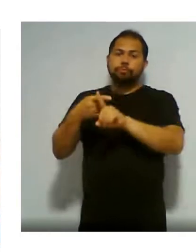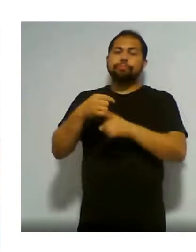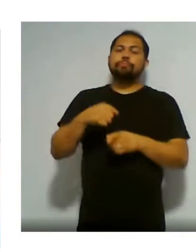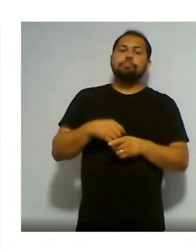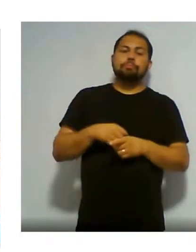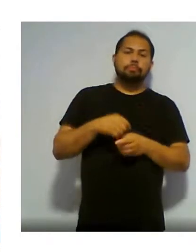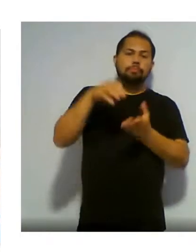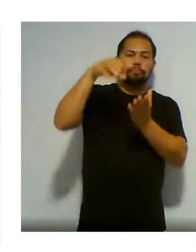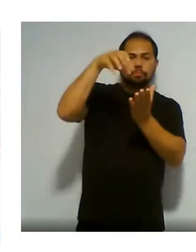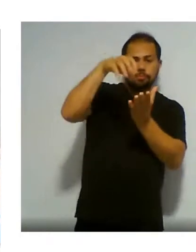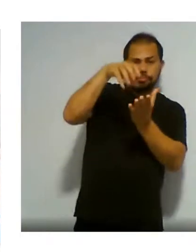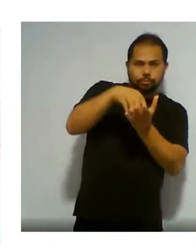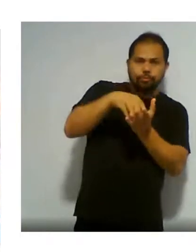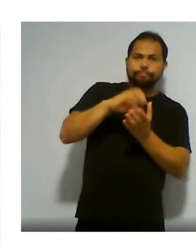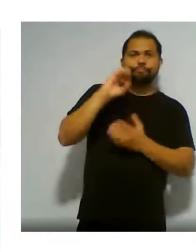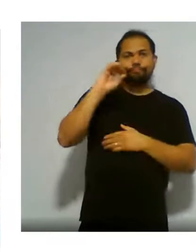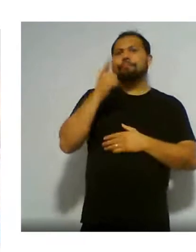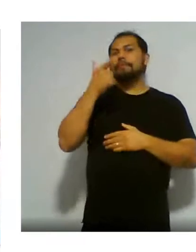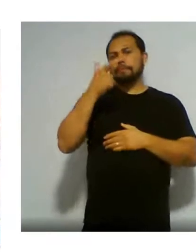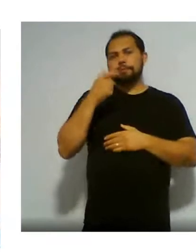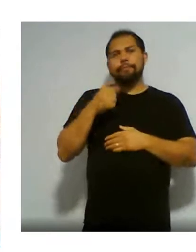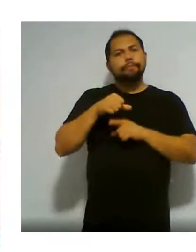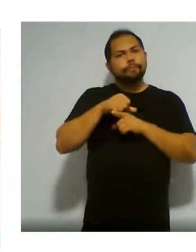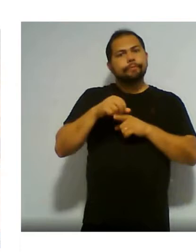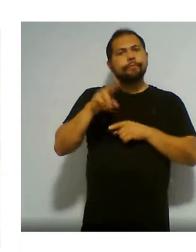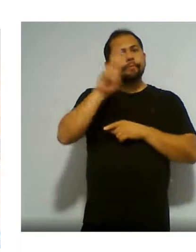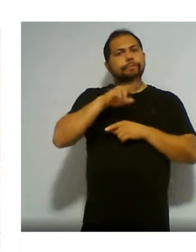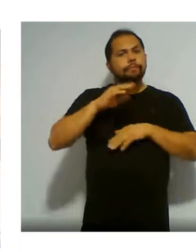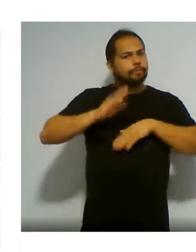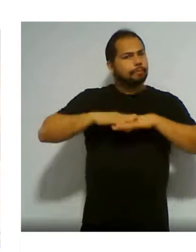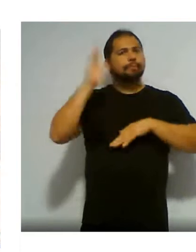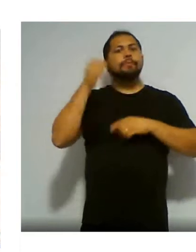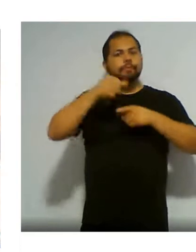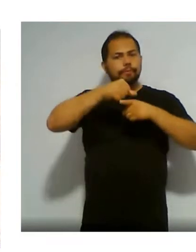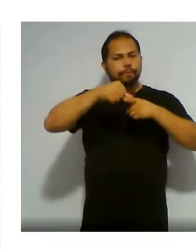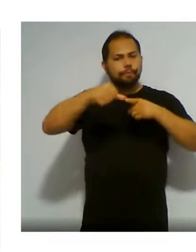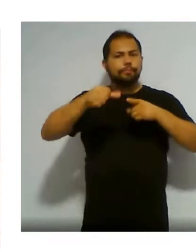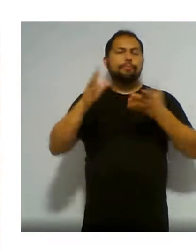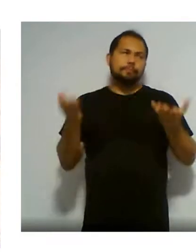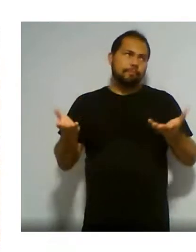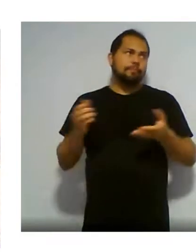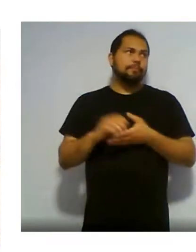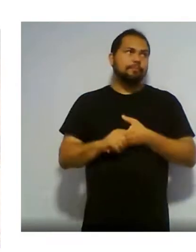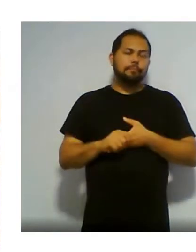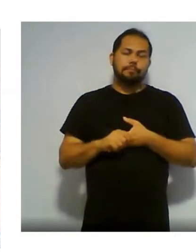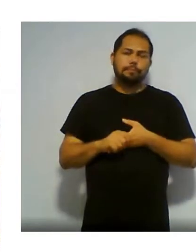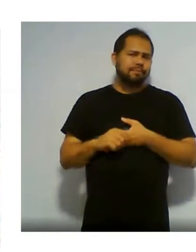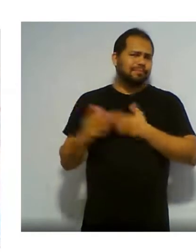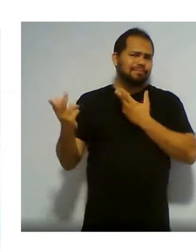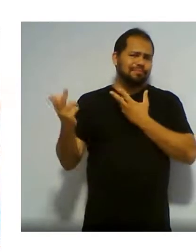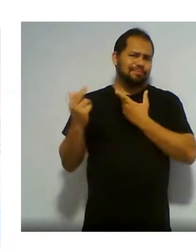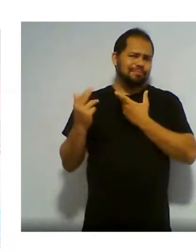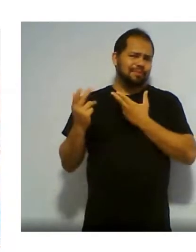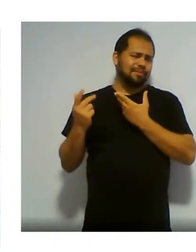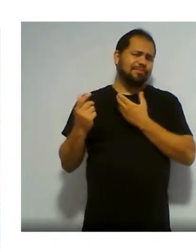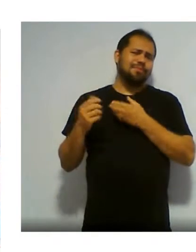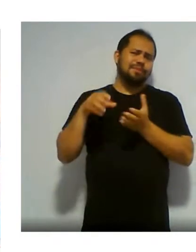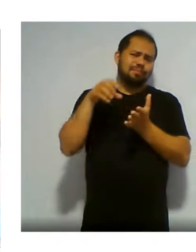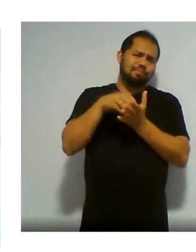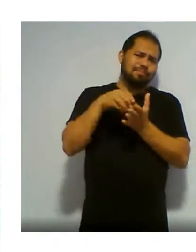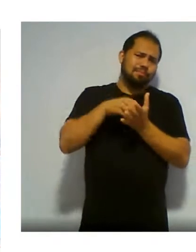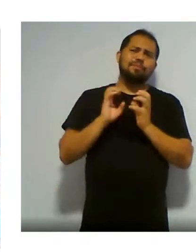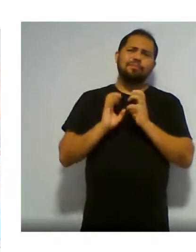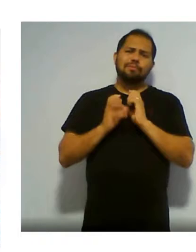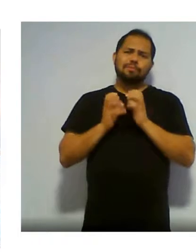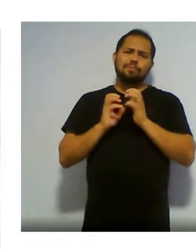Aí claro, você vai gastar um pouco mais de pasta térmica. É o mesmo, vocês estão vendo que é o mesmo processador, é a mesma placa-mãe, é o mesmo dissipador.